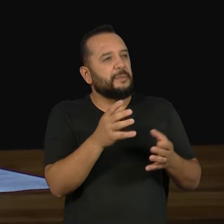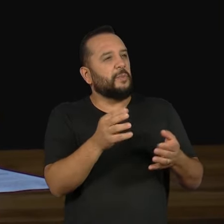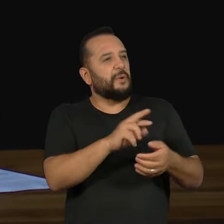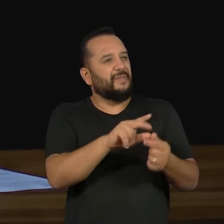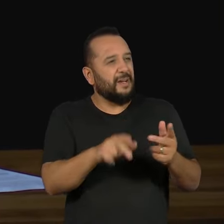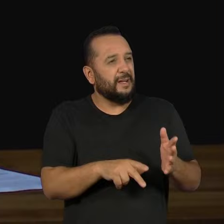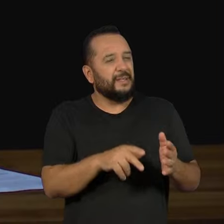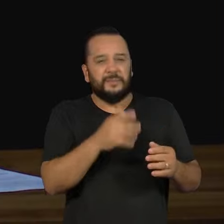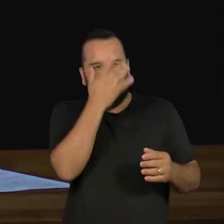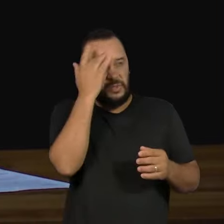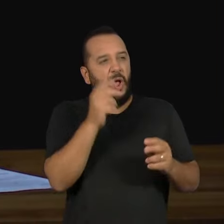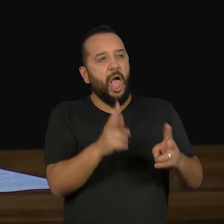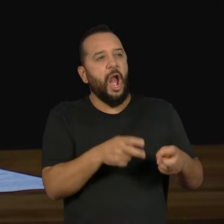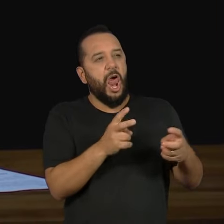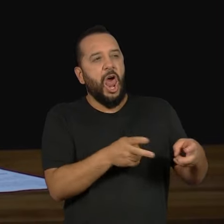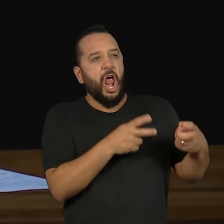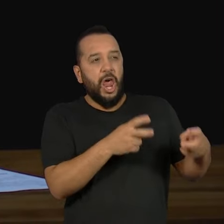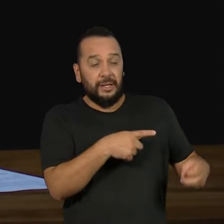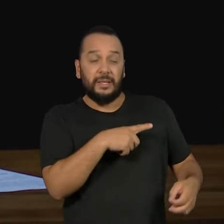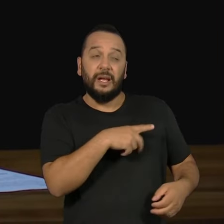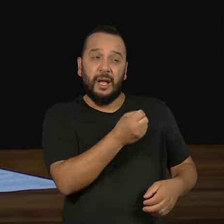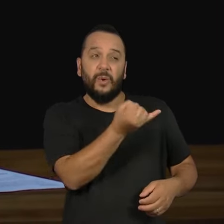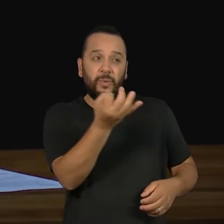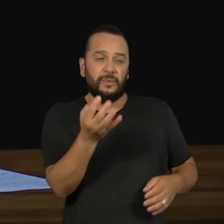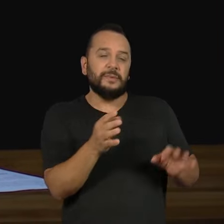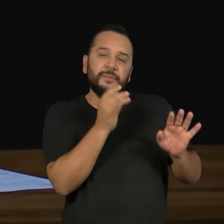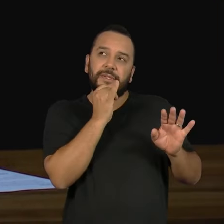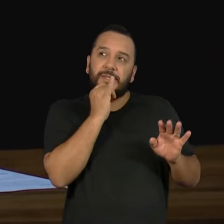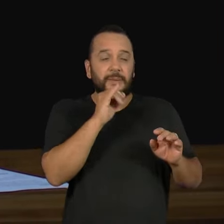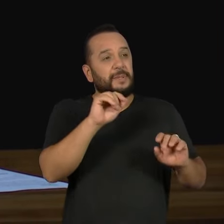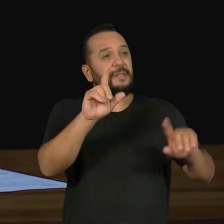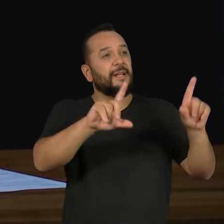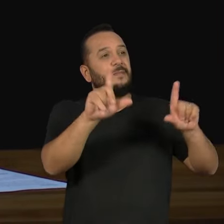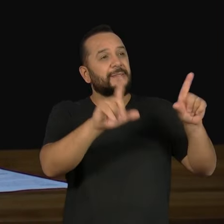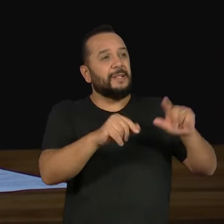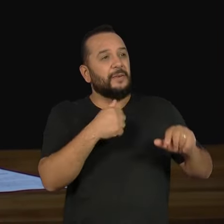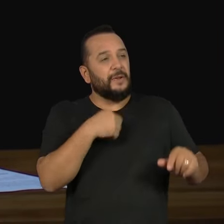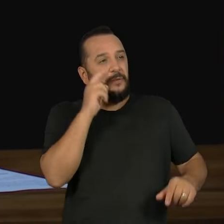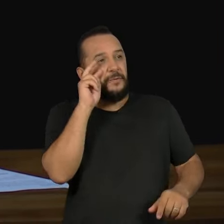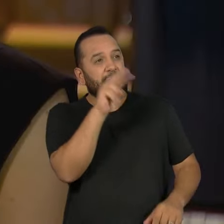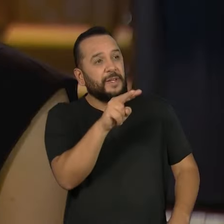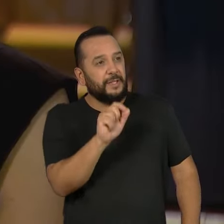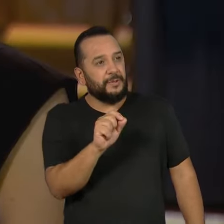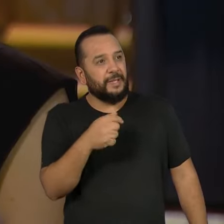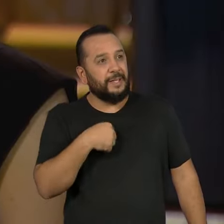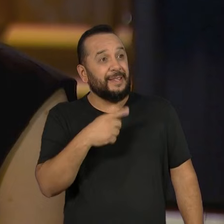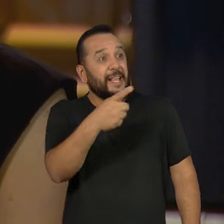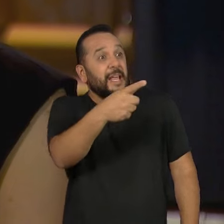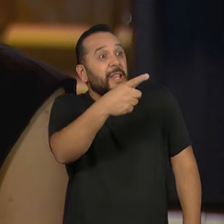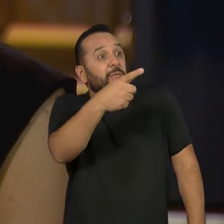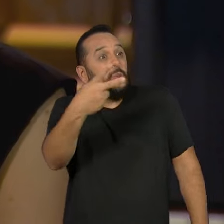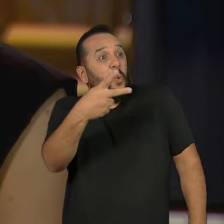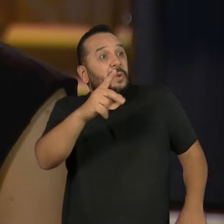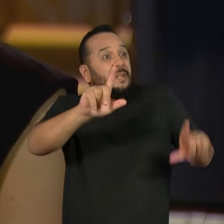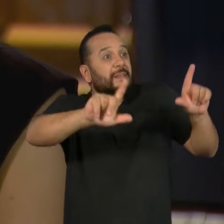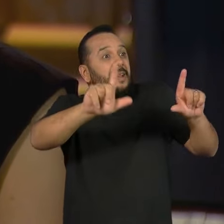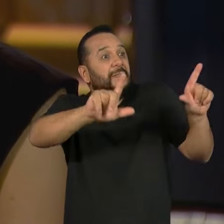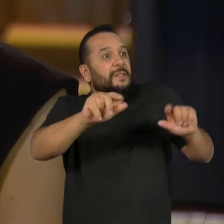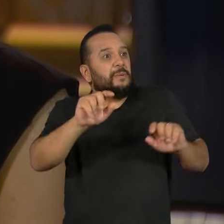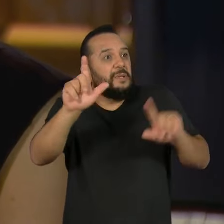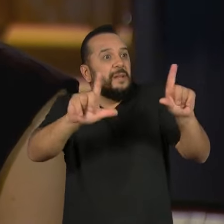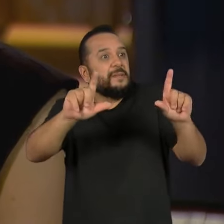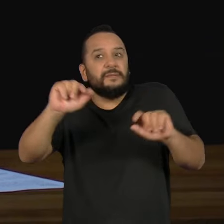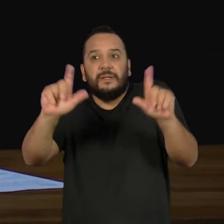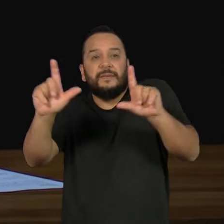das coisas que mais me entristece hoje é zapear pela televisão e ver assim 12 canais de gente pedindo